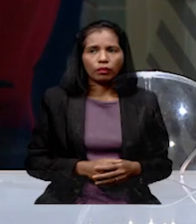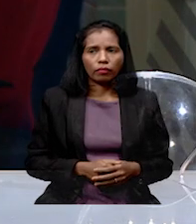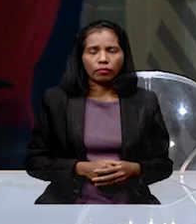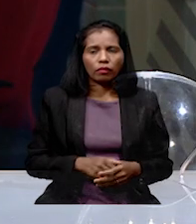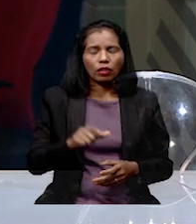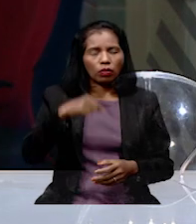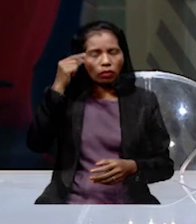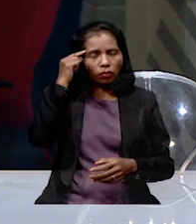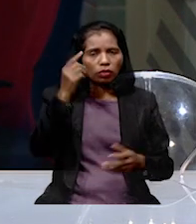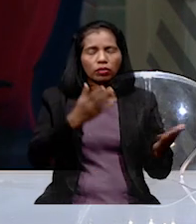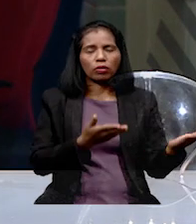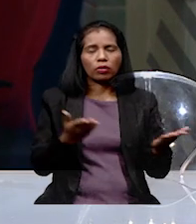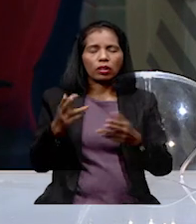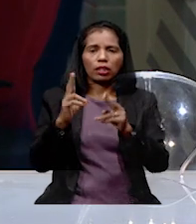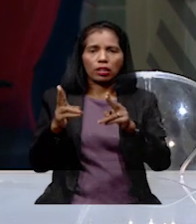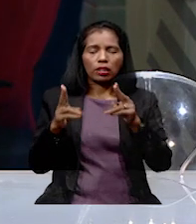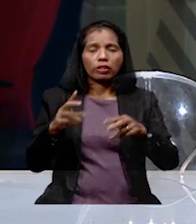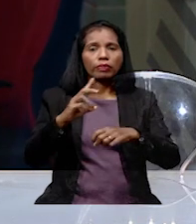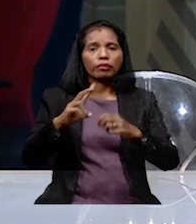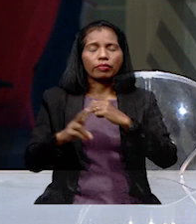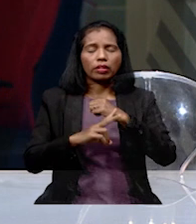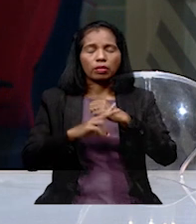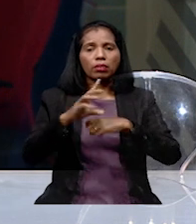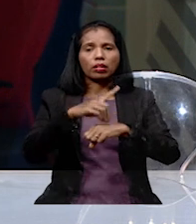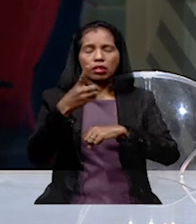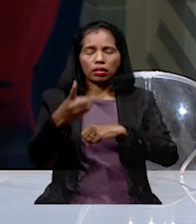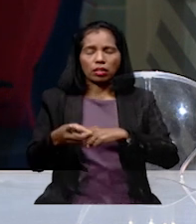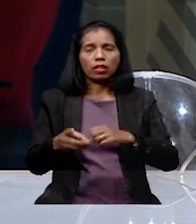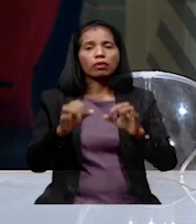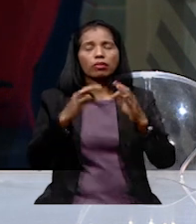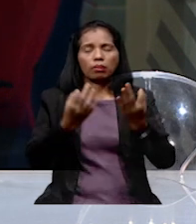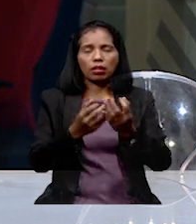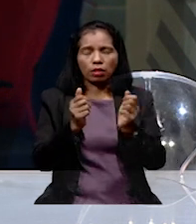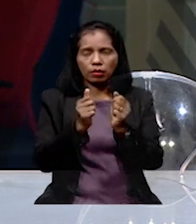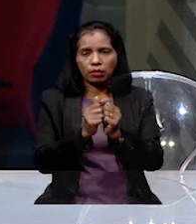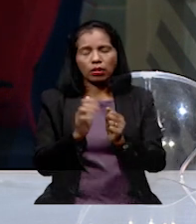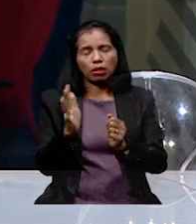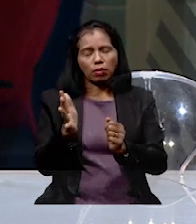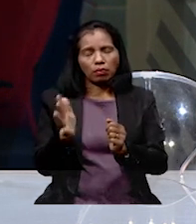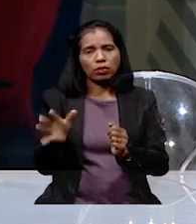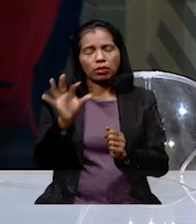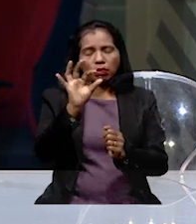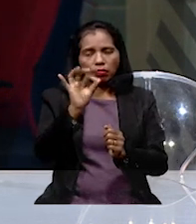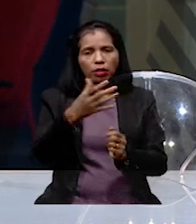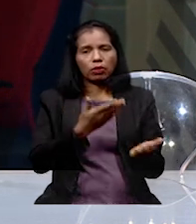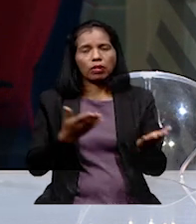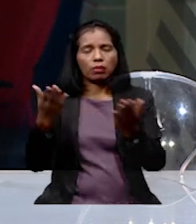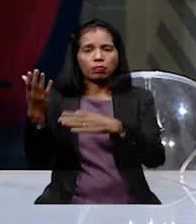Governo evacua urgente vítima inundação, uma cá em Lima no Recensia, Badom Bosco como Rodili.